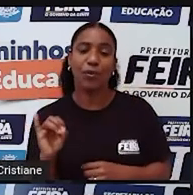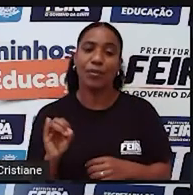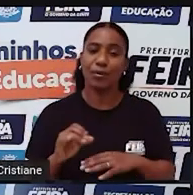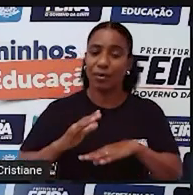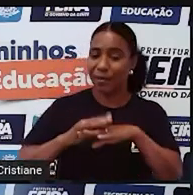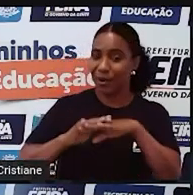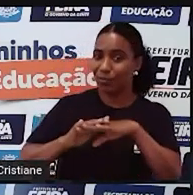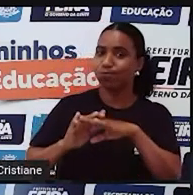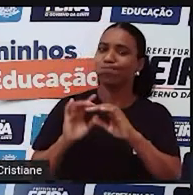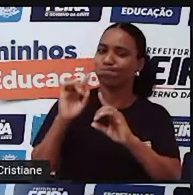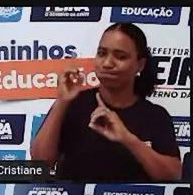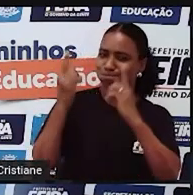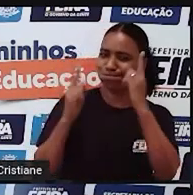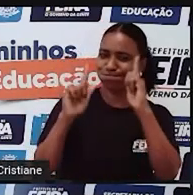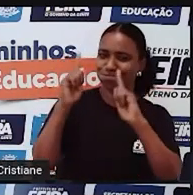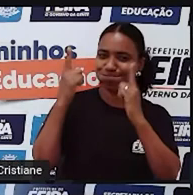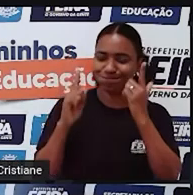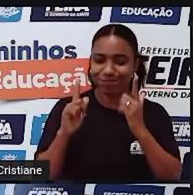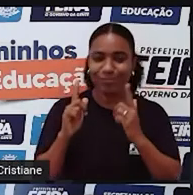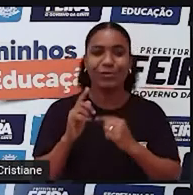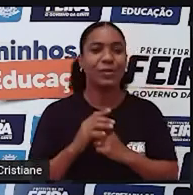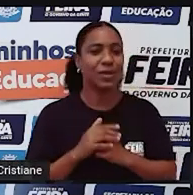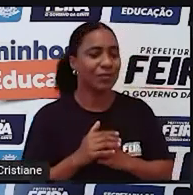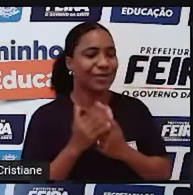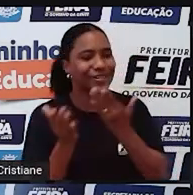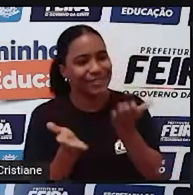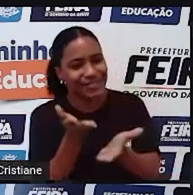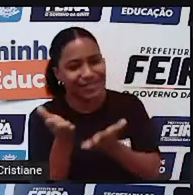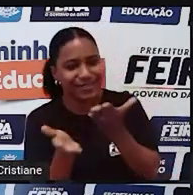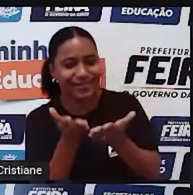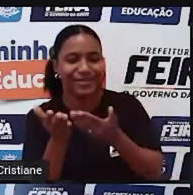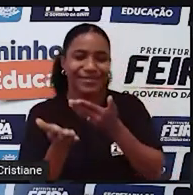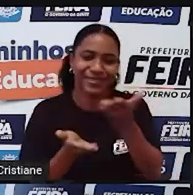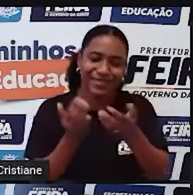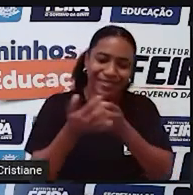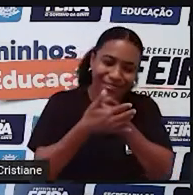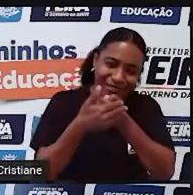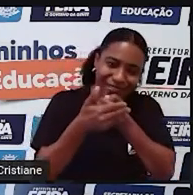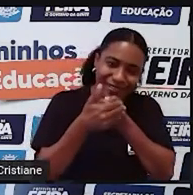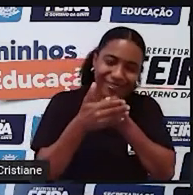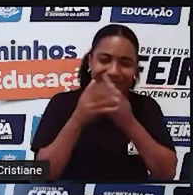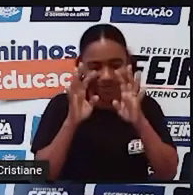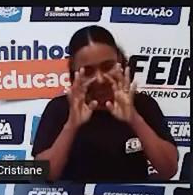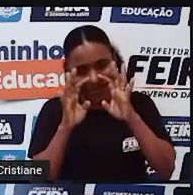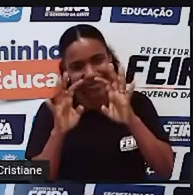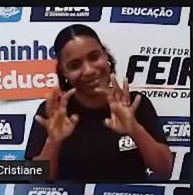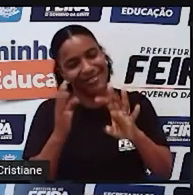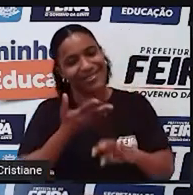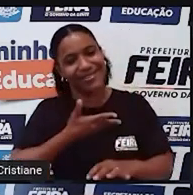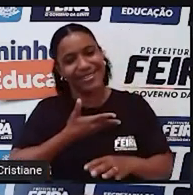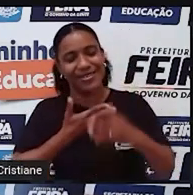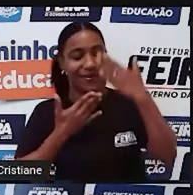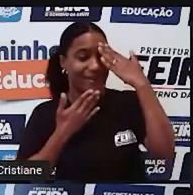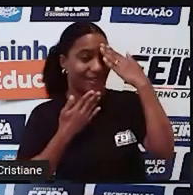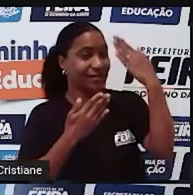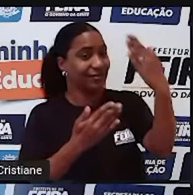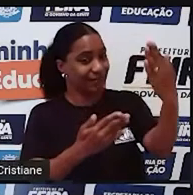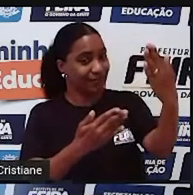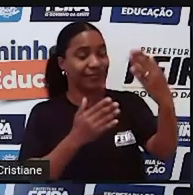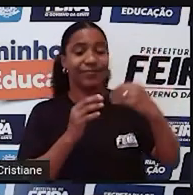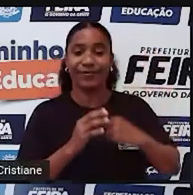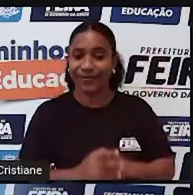e ou palavras, para demonstrar delicadeza, coleguismo, atenção ou ainda agradecimento.